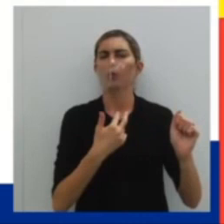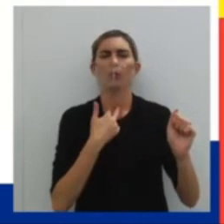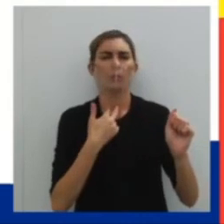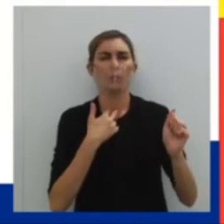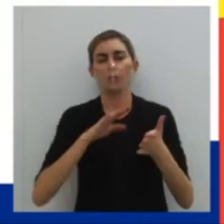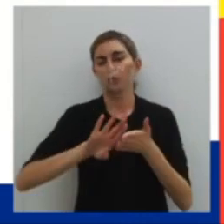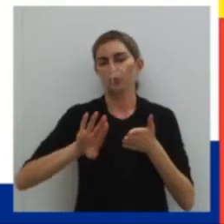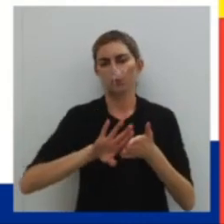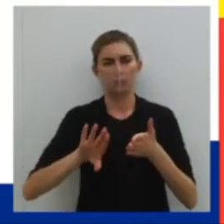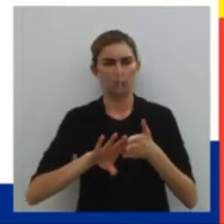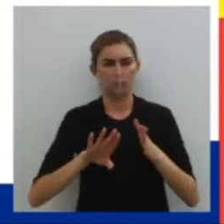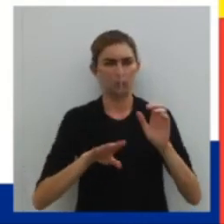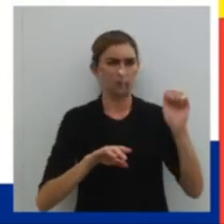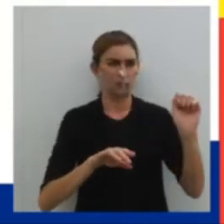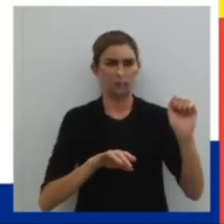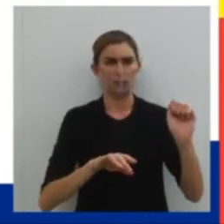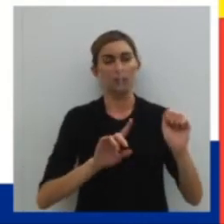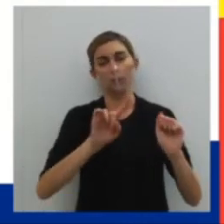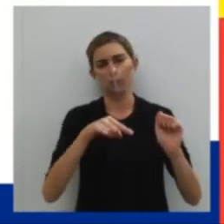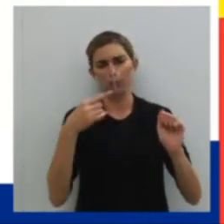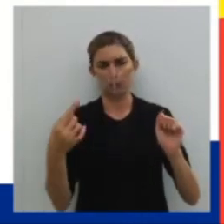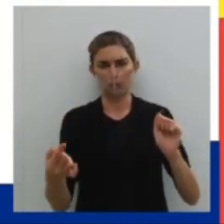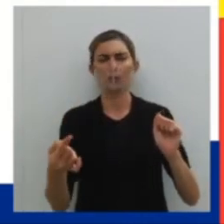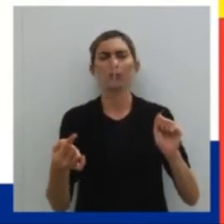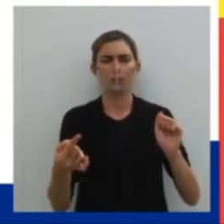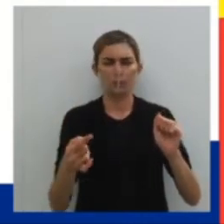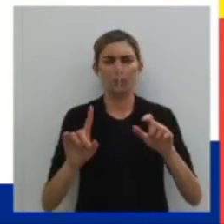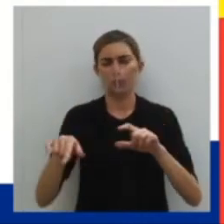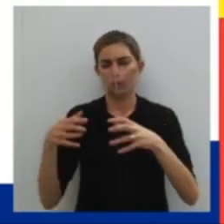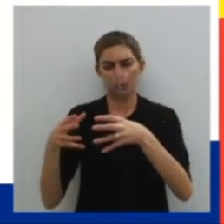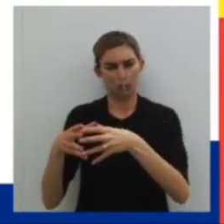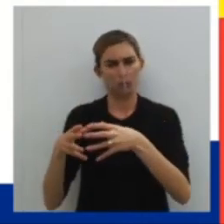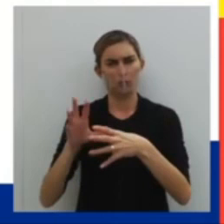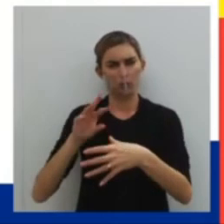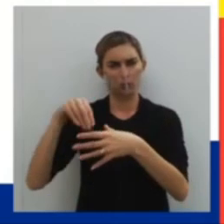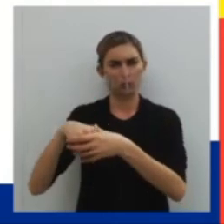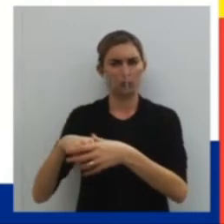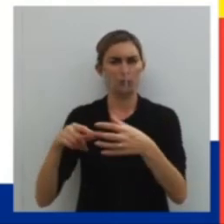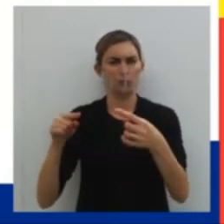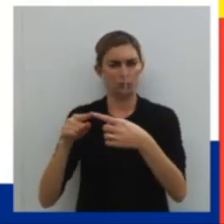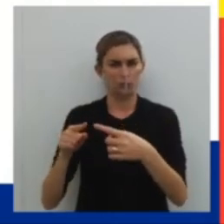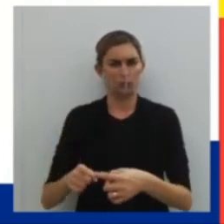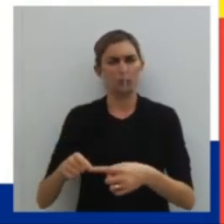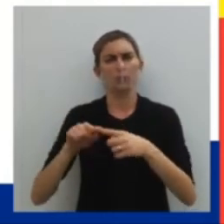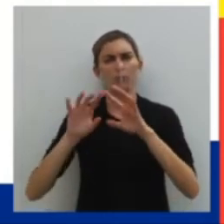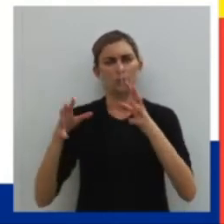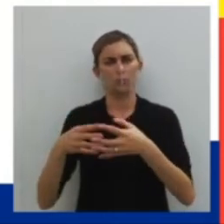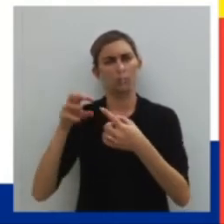pode sobrar elemento no conjunto A. Cada elemento do conjunto A estará associado a